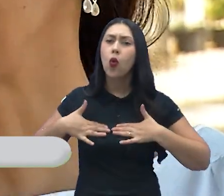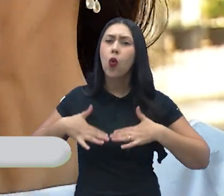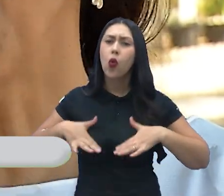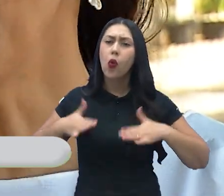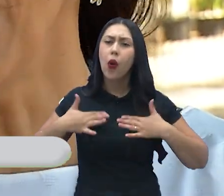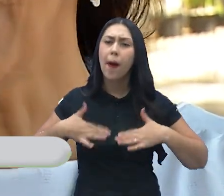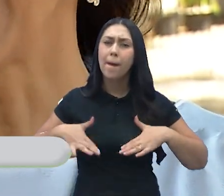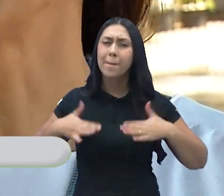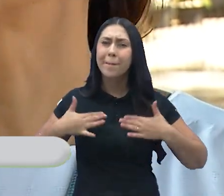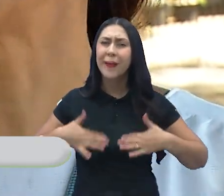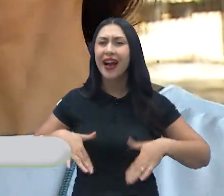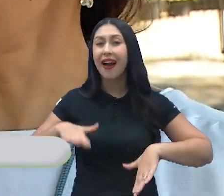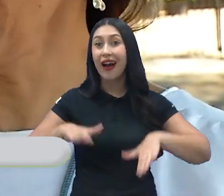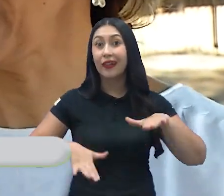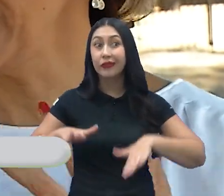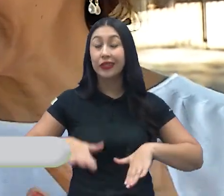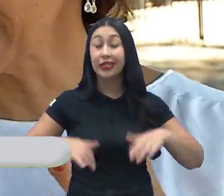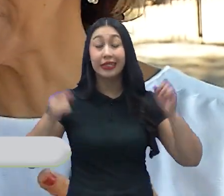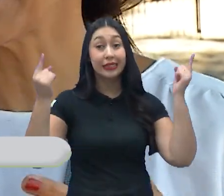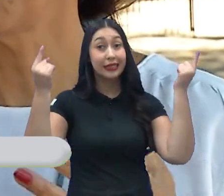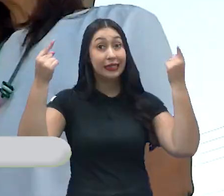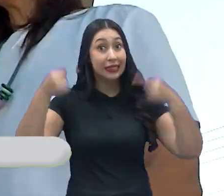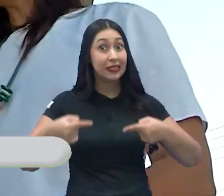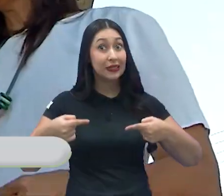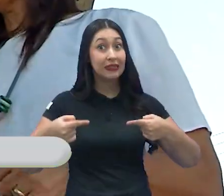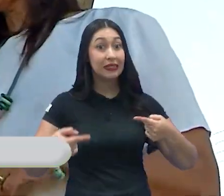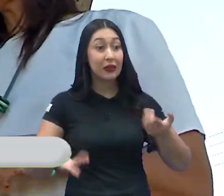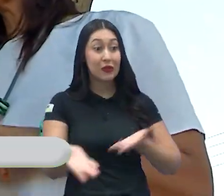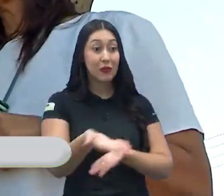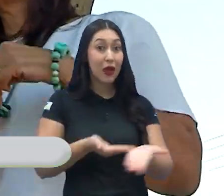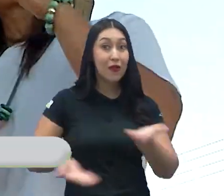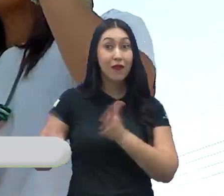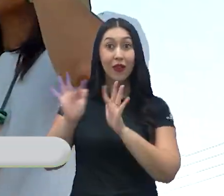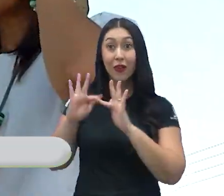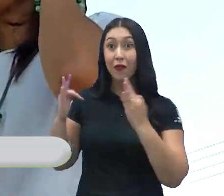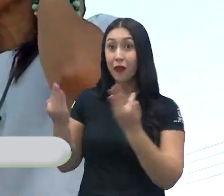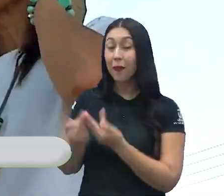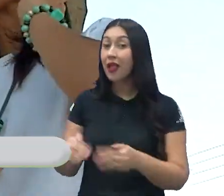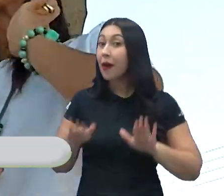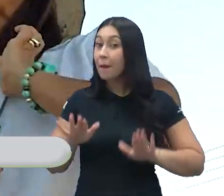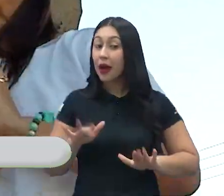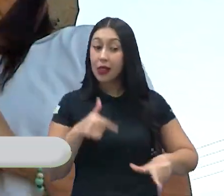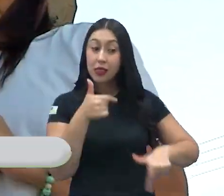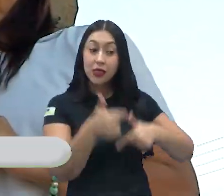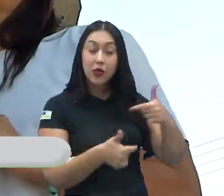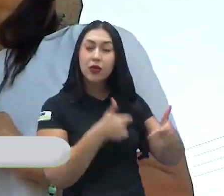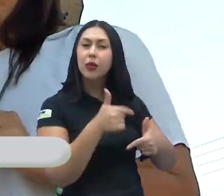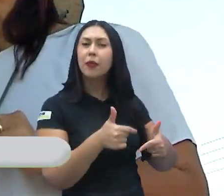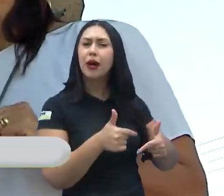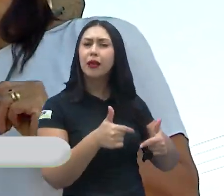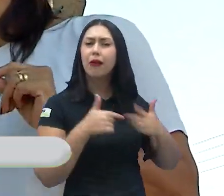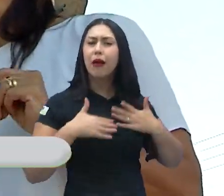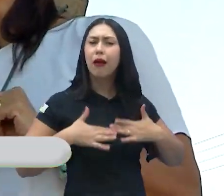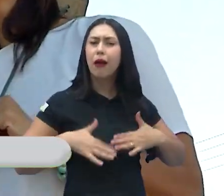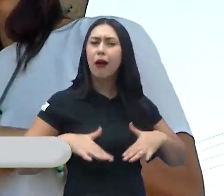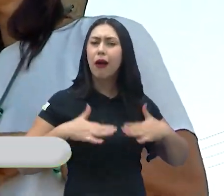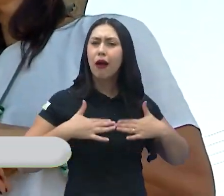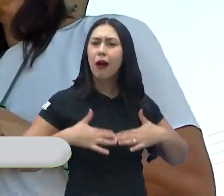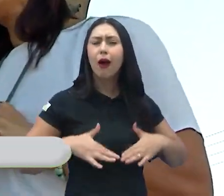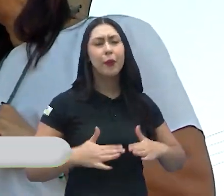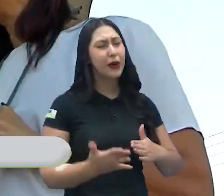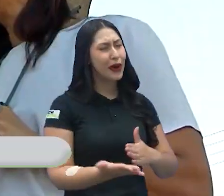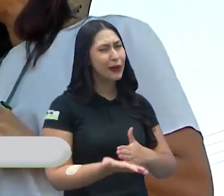pode gerar desafios na convivência familiar. Já no trabalho, A calma acaba sendo uma